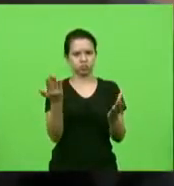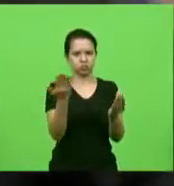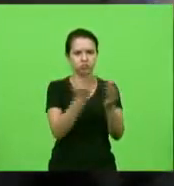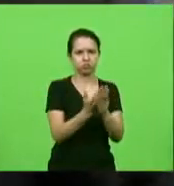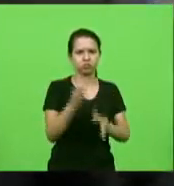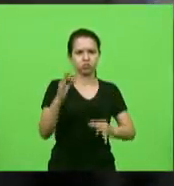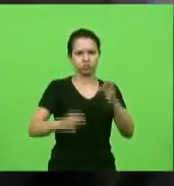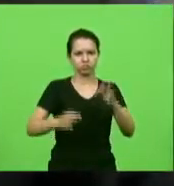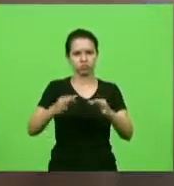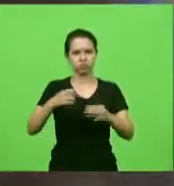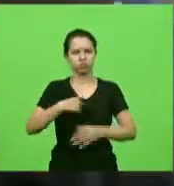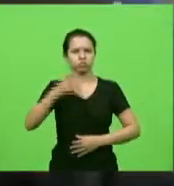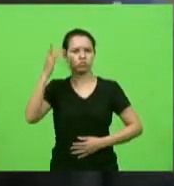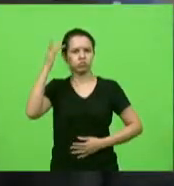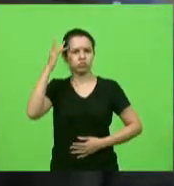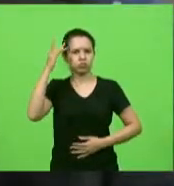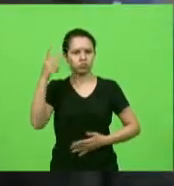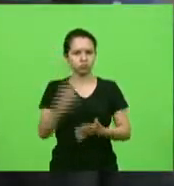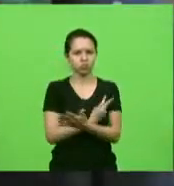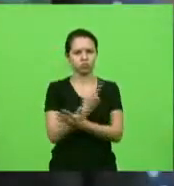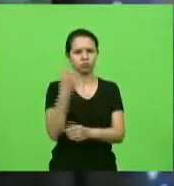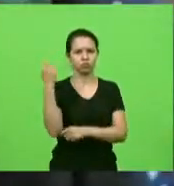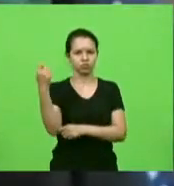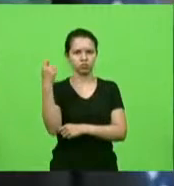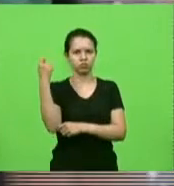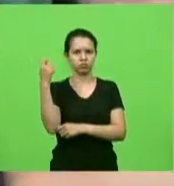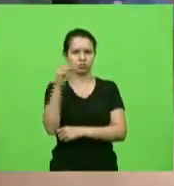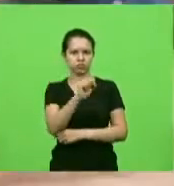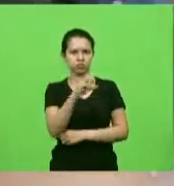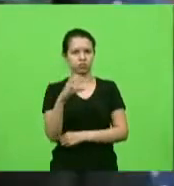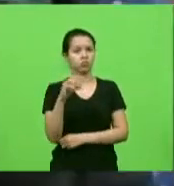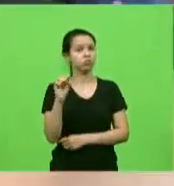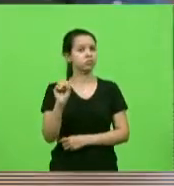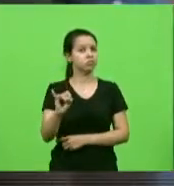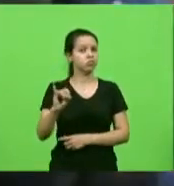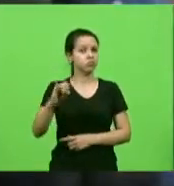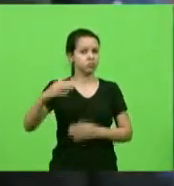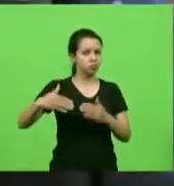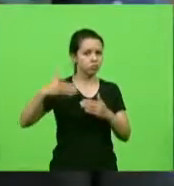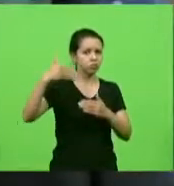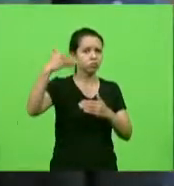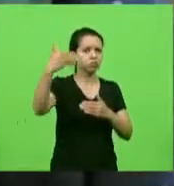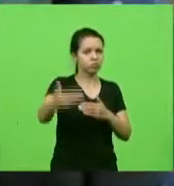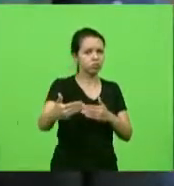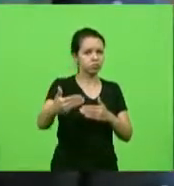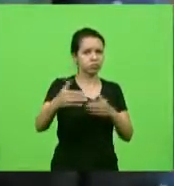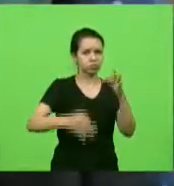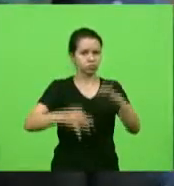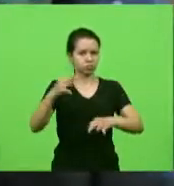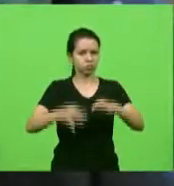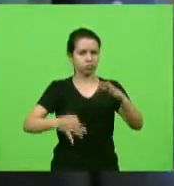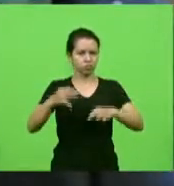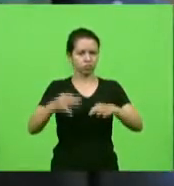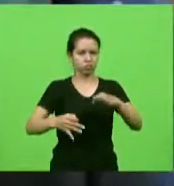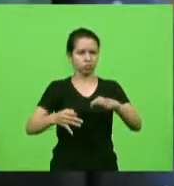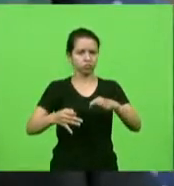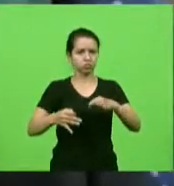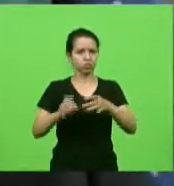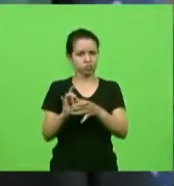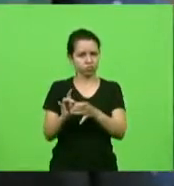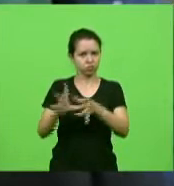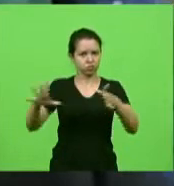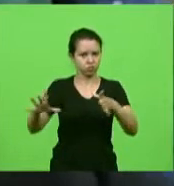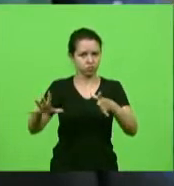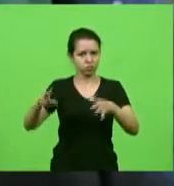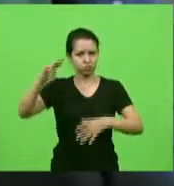eu acho um erro grave para Santa Catarina. Se lá na frente o judiciário absolver o governador Carlos Moisés, nós